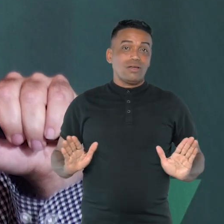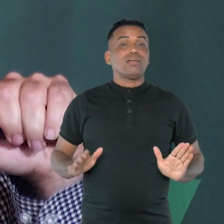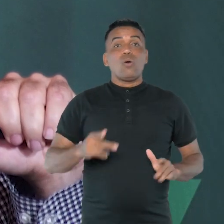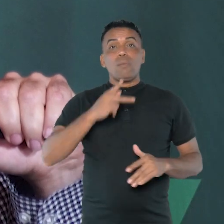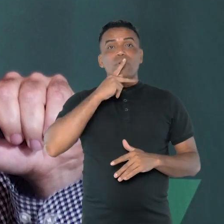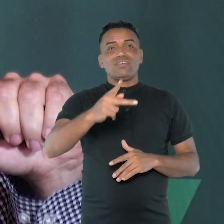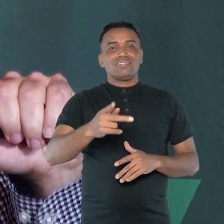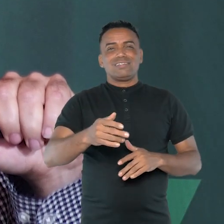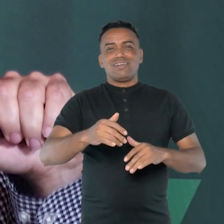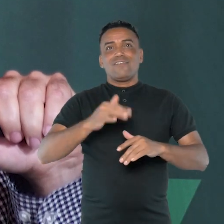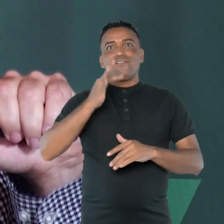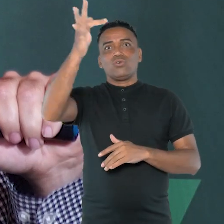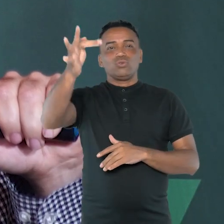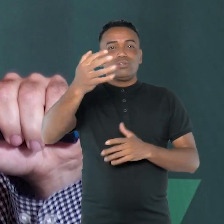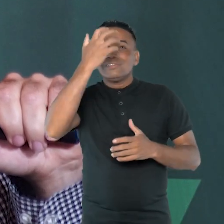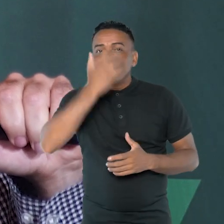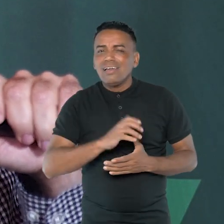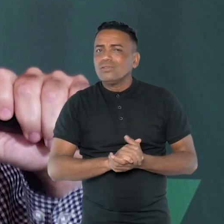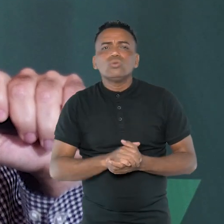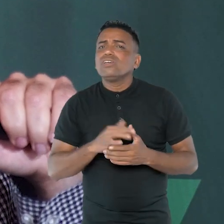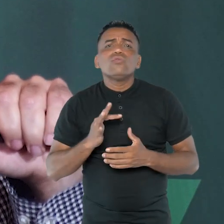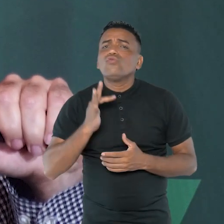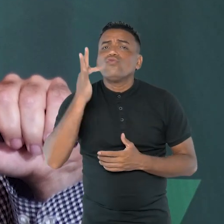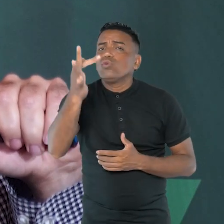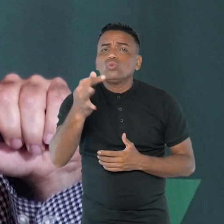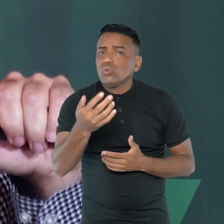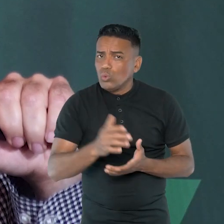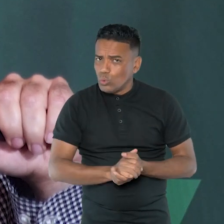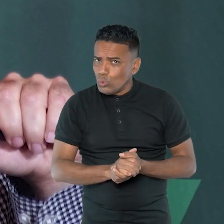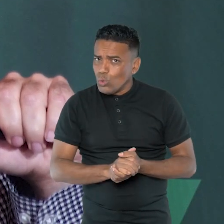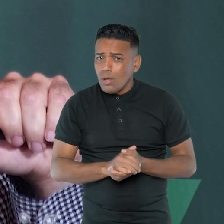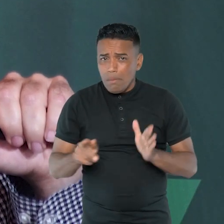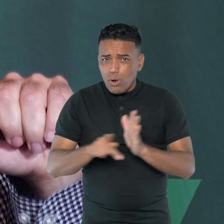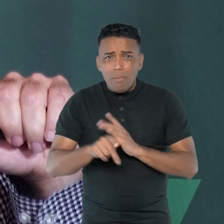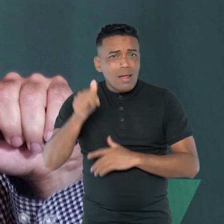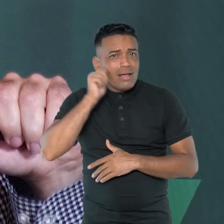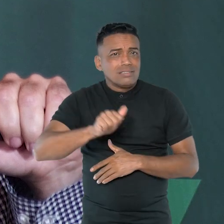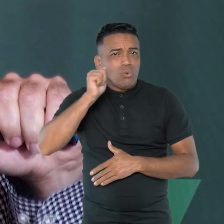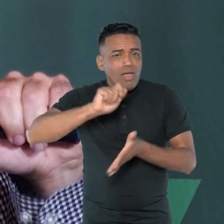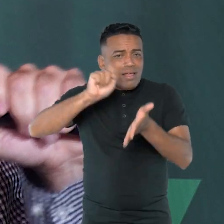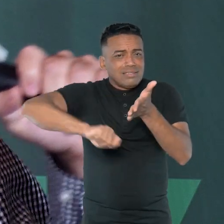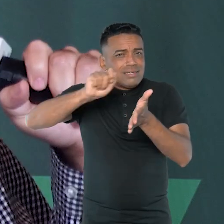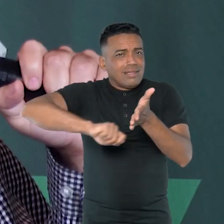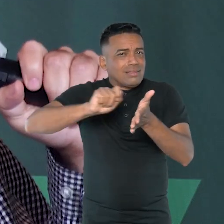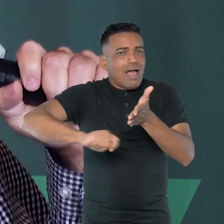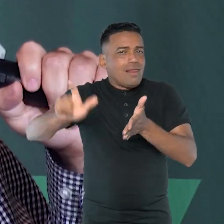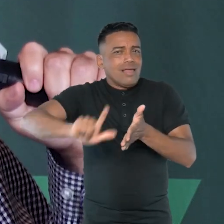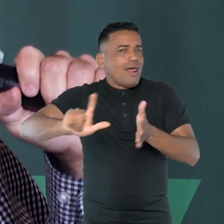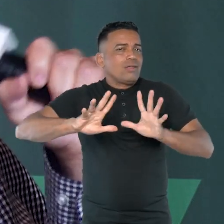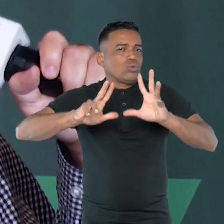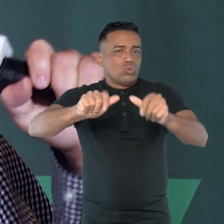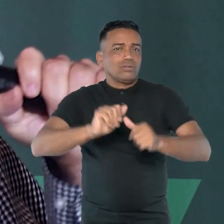arriscou uma profecia que se mostra cada vez mais certeira. Quem nos diz que no futuro não será deixada exclusivamente às mulheres toda a atividade